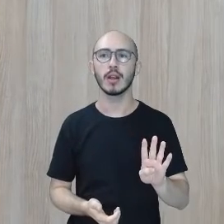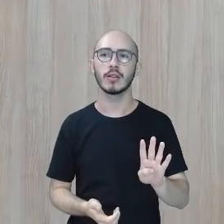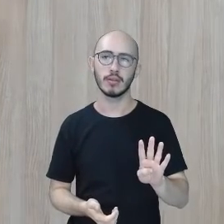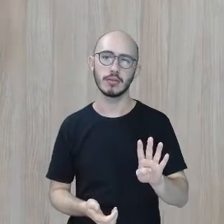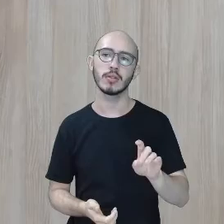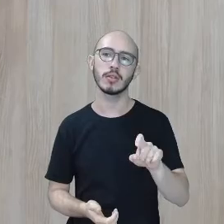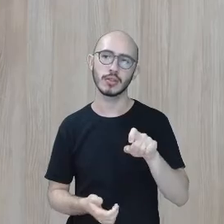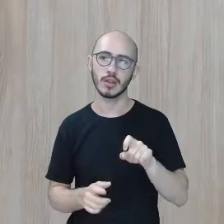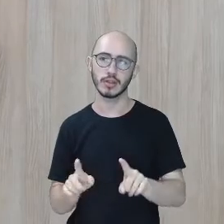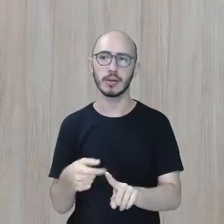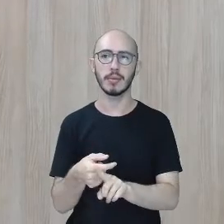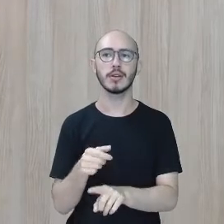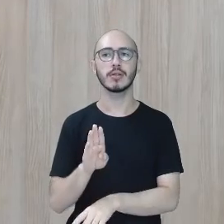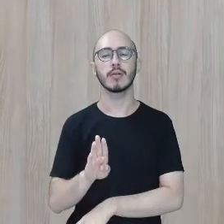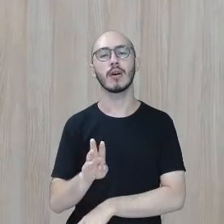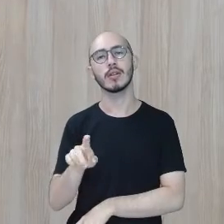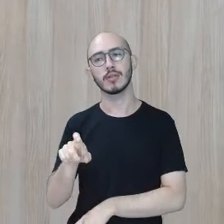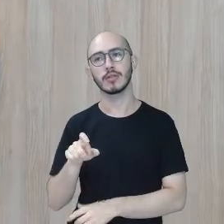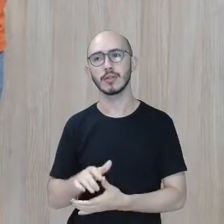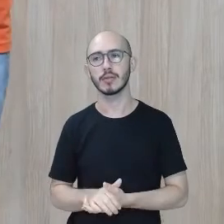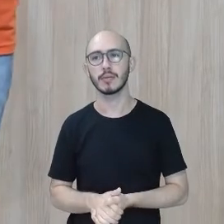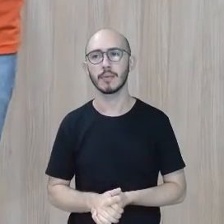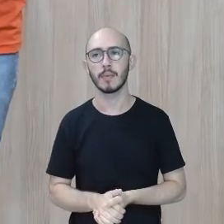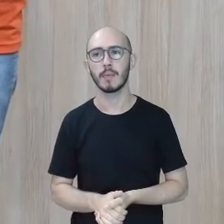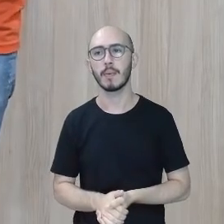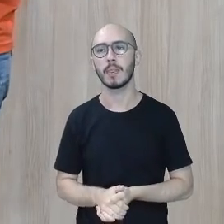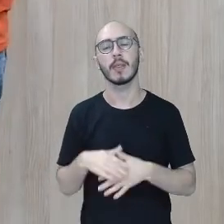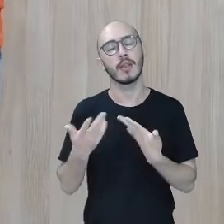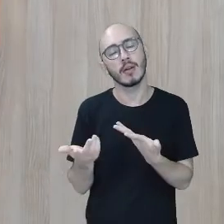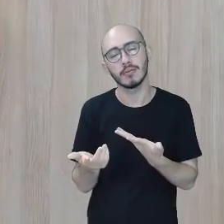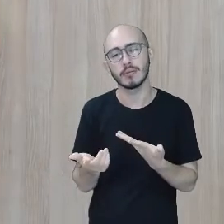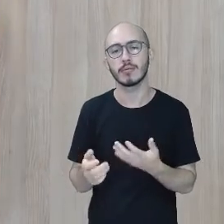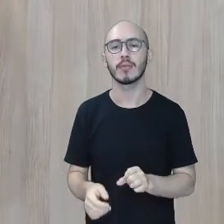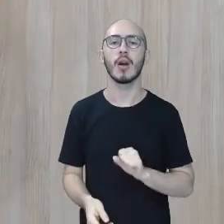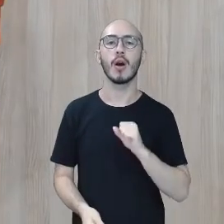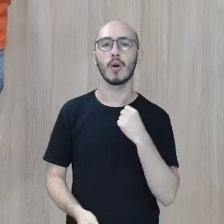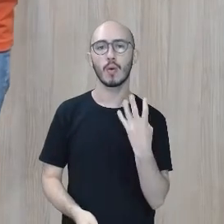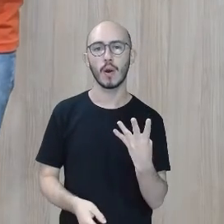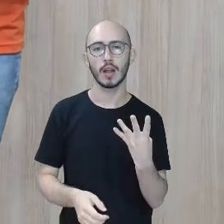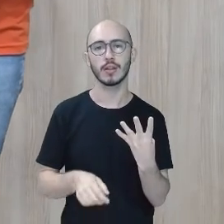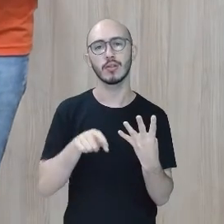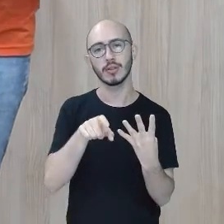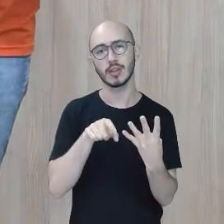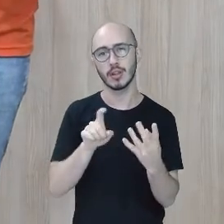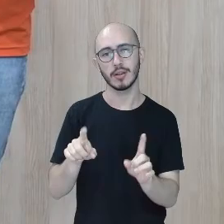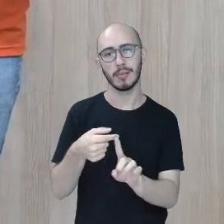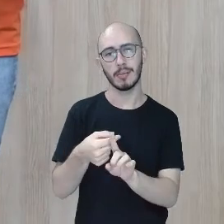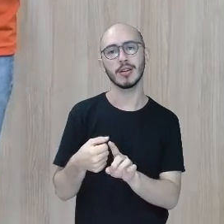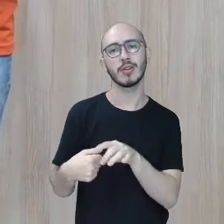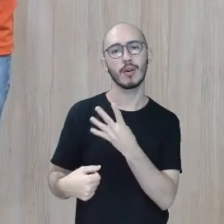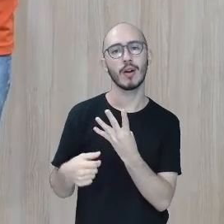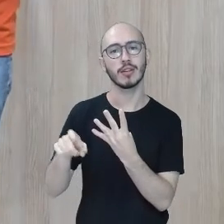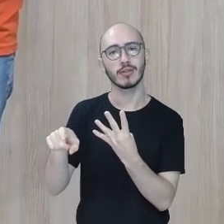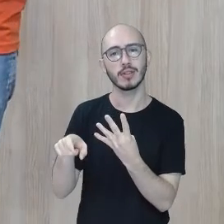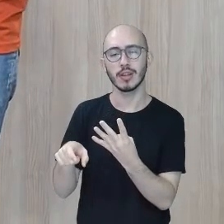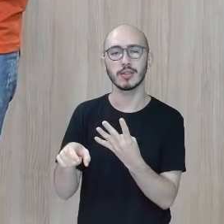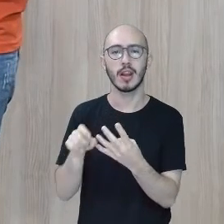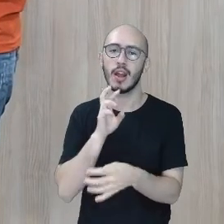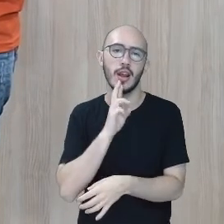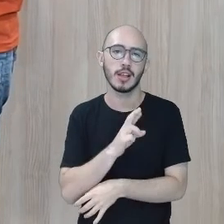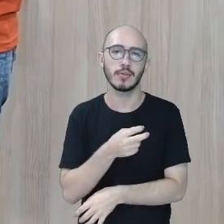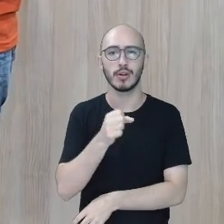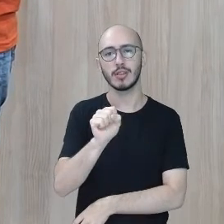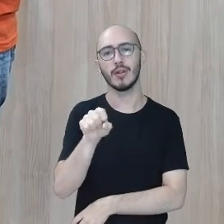4x. E pode notar que 4x mais 4x vai dar igual a 8x, que está no polinômio da